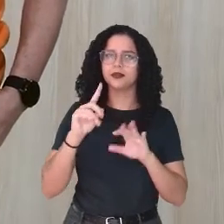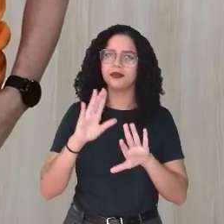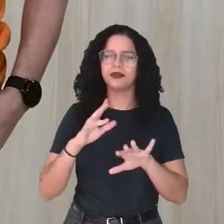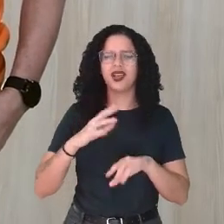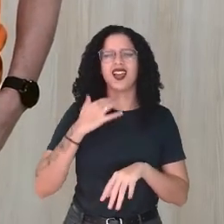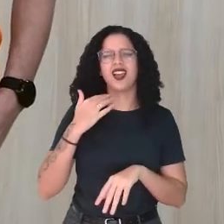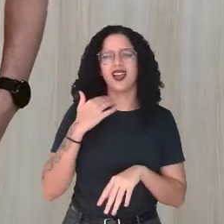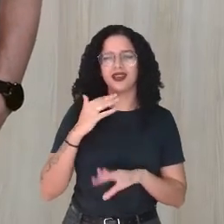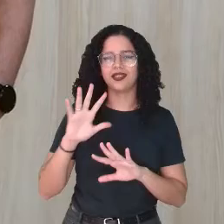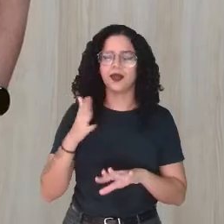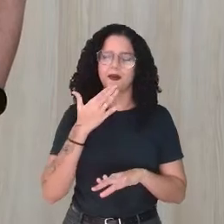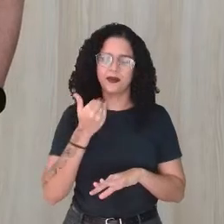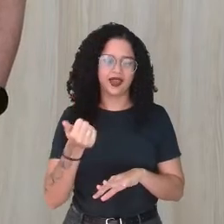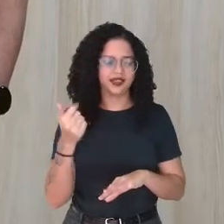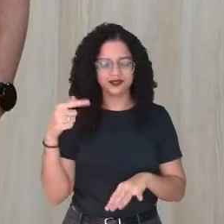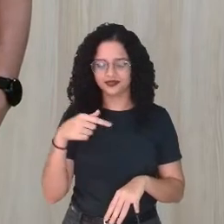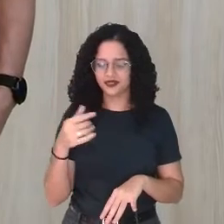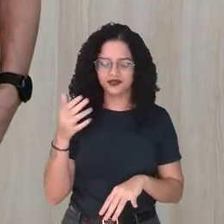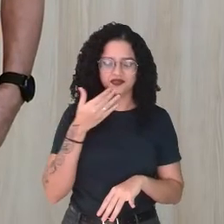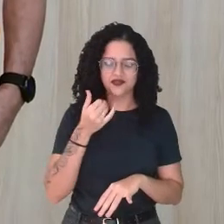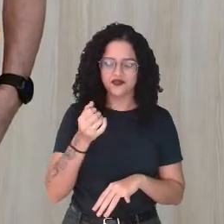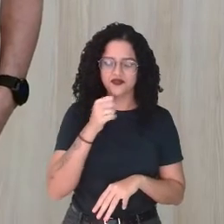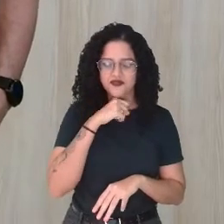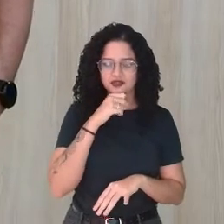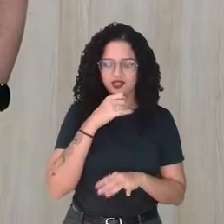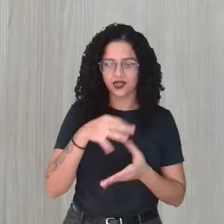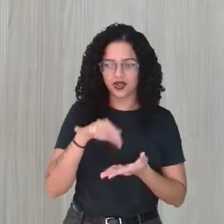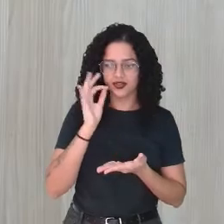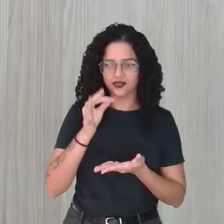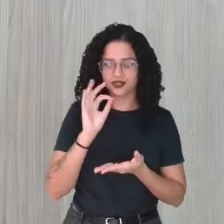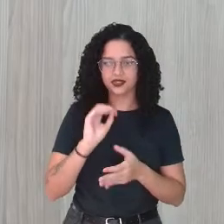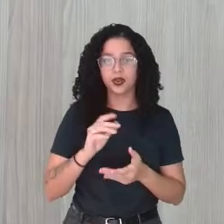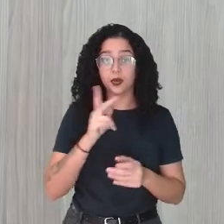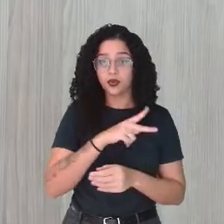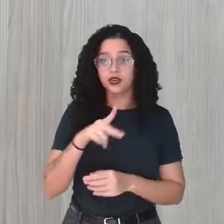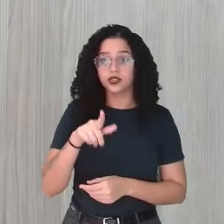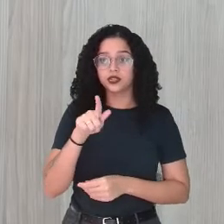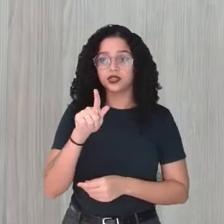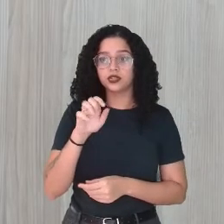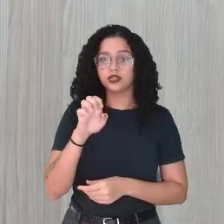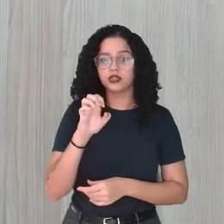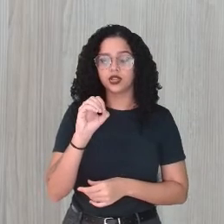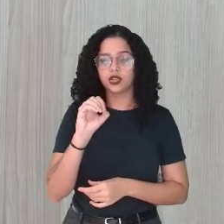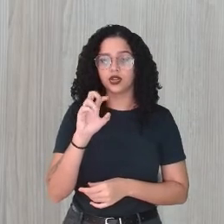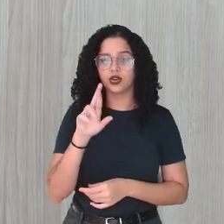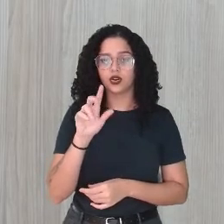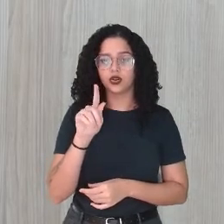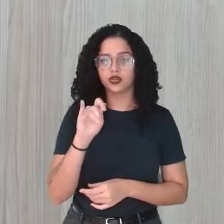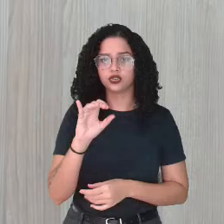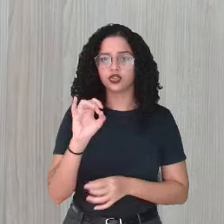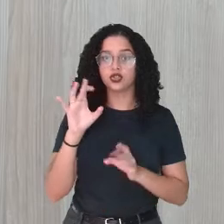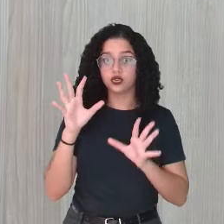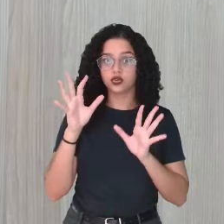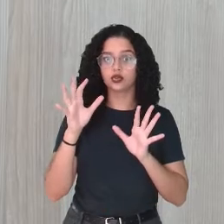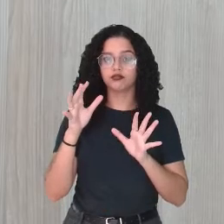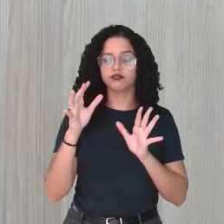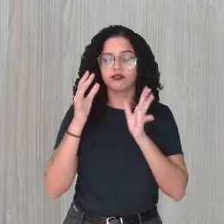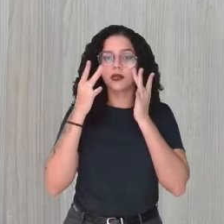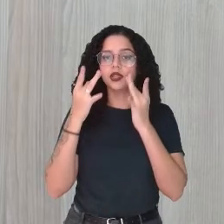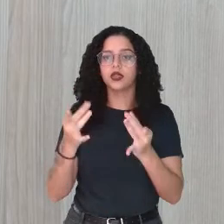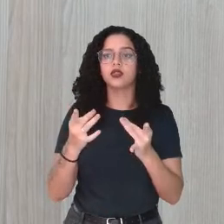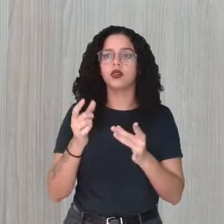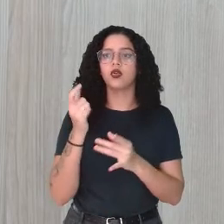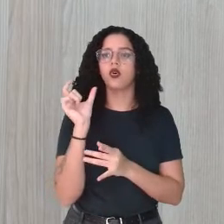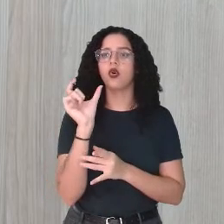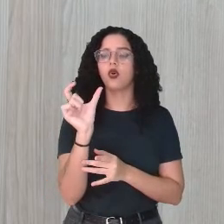né? Então é melhor tomar o velho cafezinho. E o professor Giorgio, né, só uma observação aqui, um parêntese, colocou aí